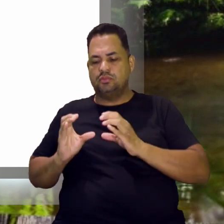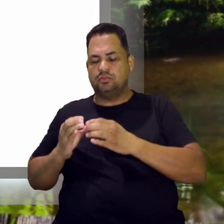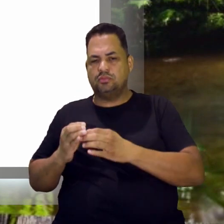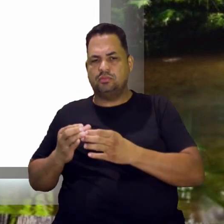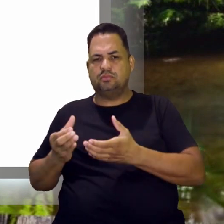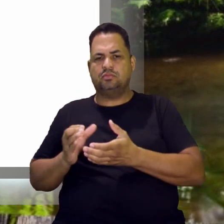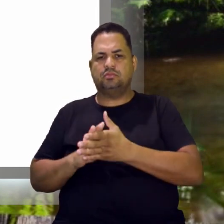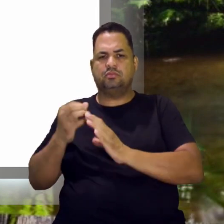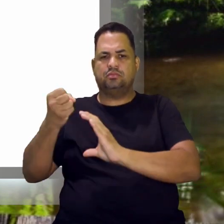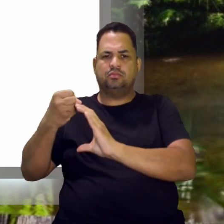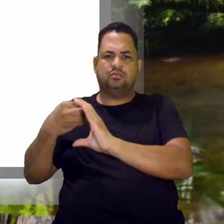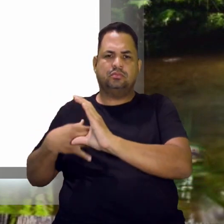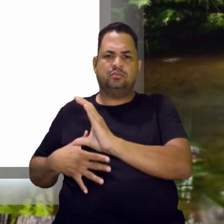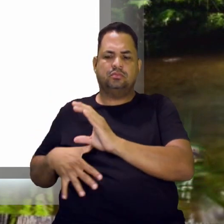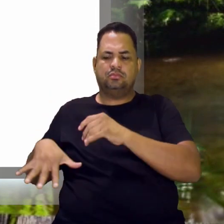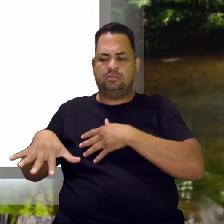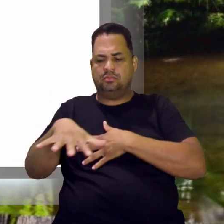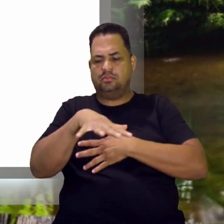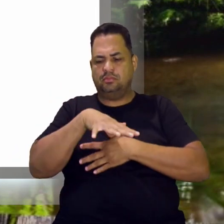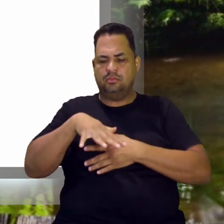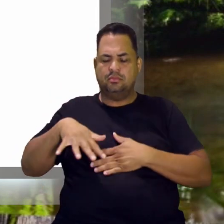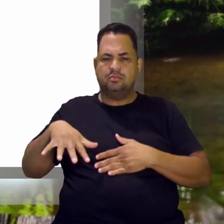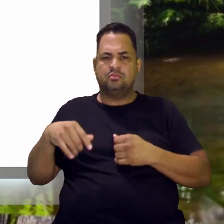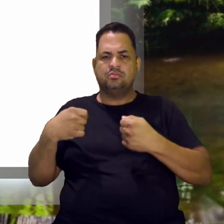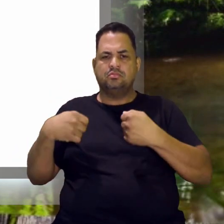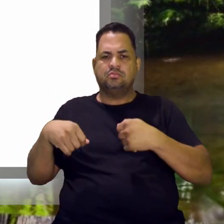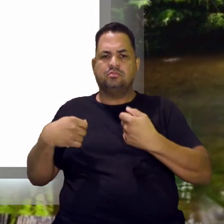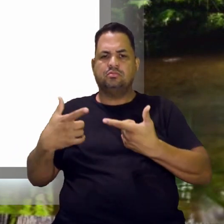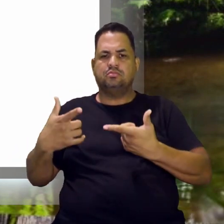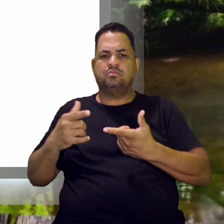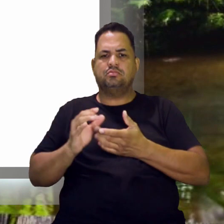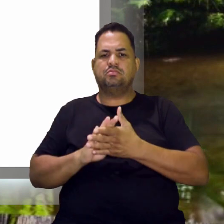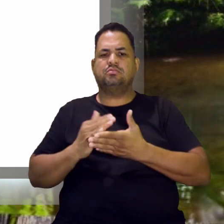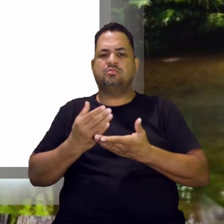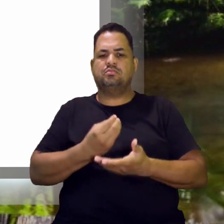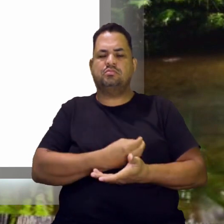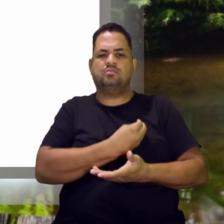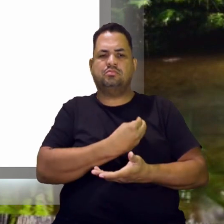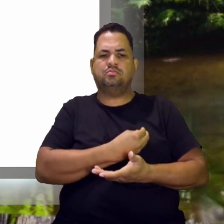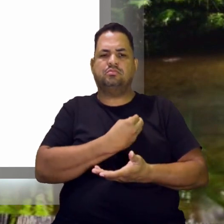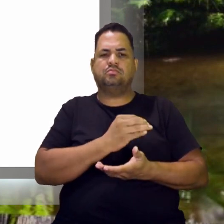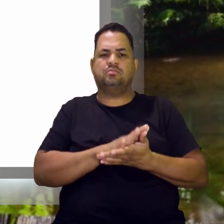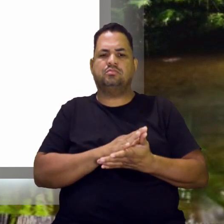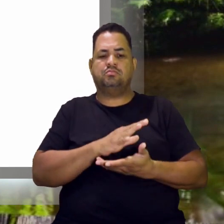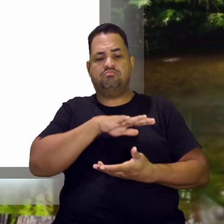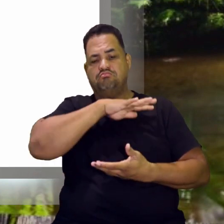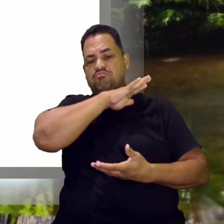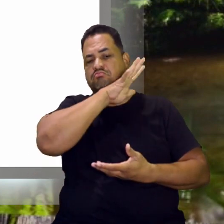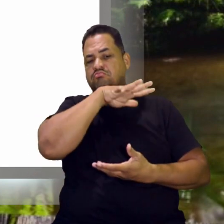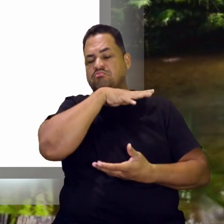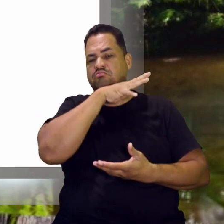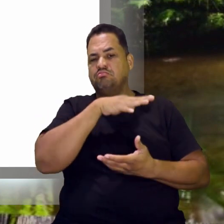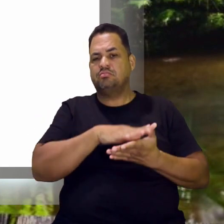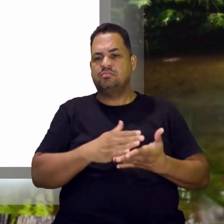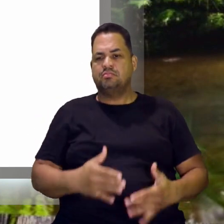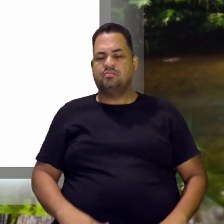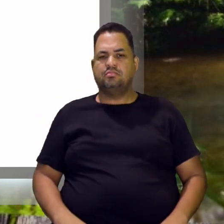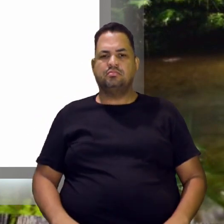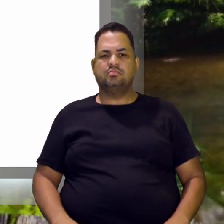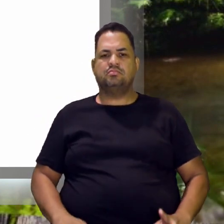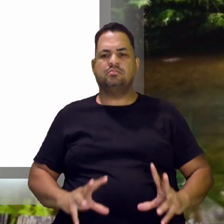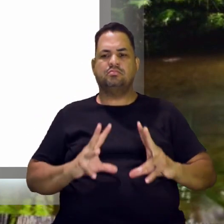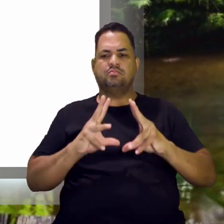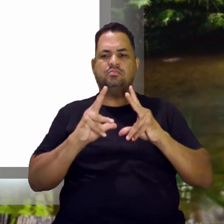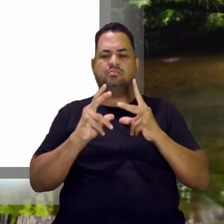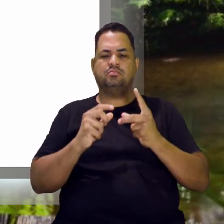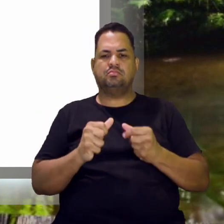também de características ambientais necessárias para a sobrevivência de um determinado animal. Tá? Ou seja, tudo